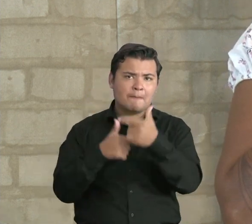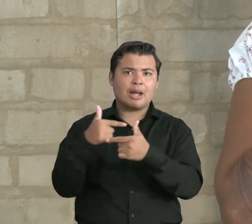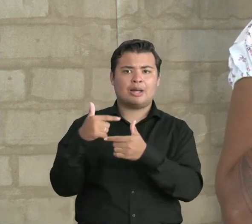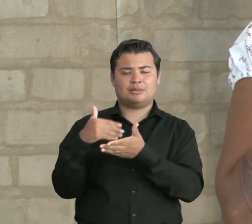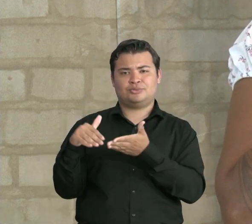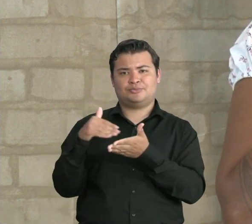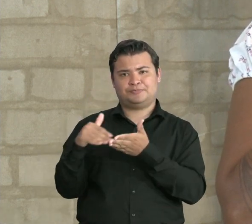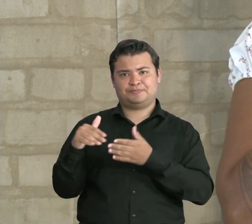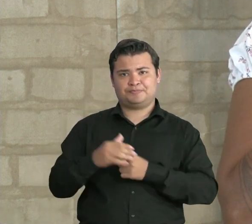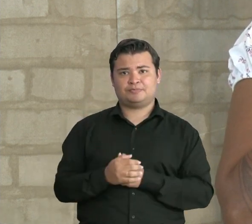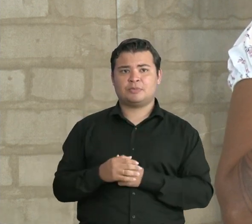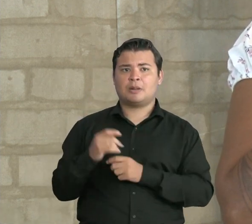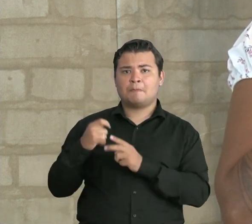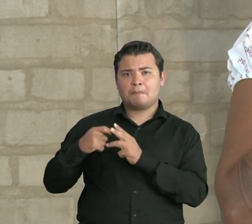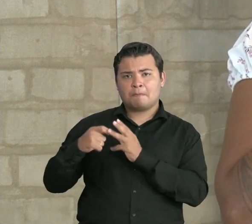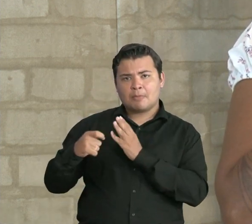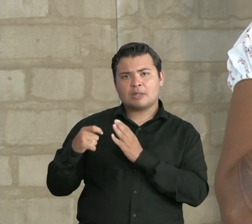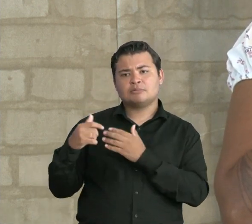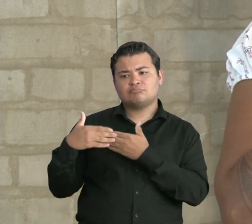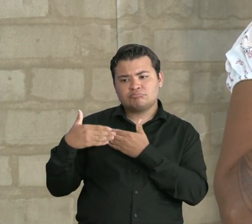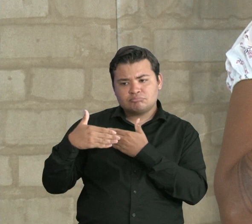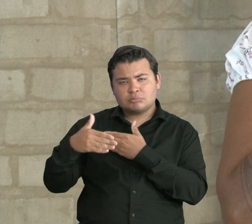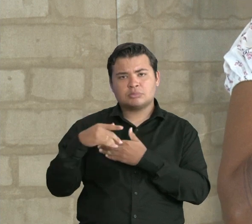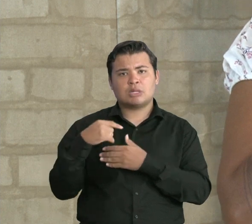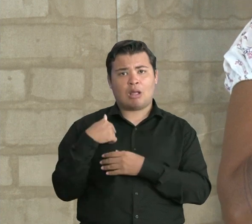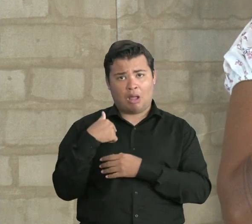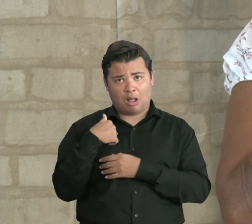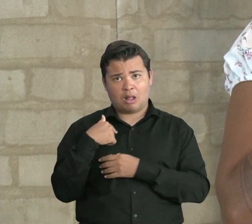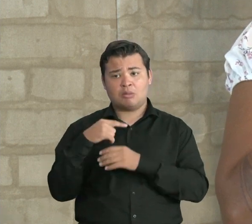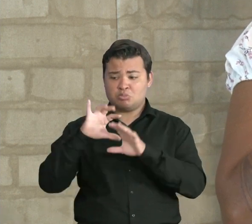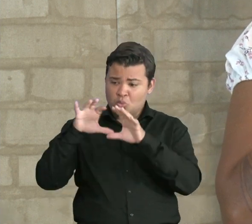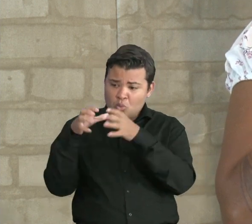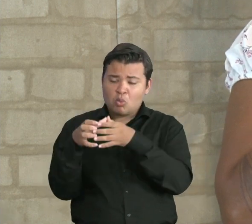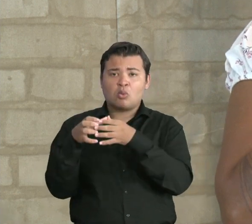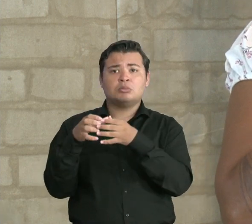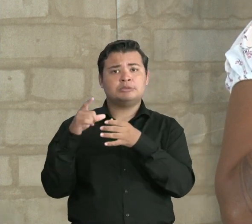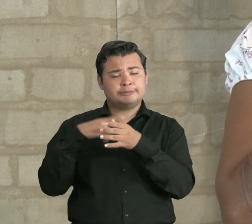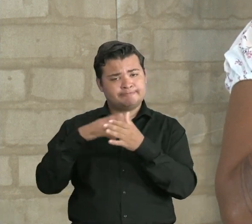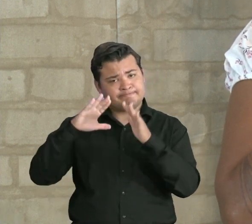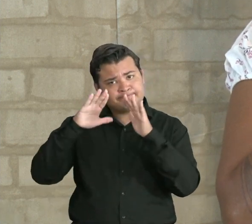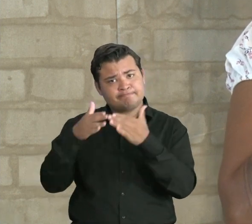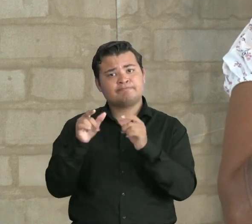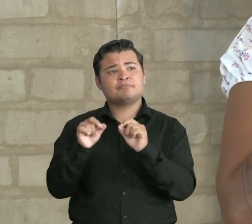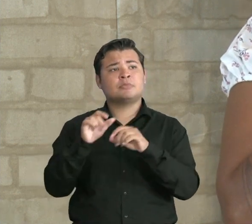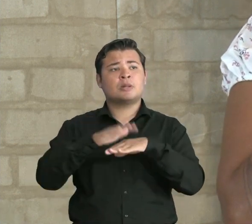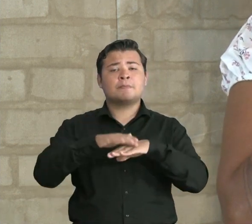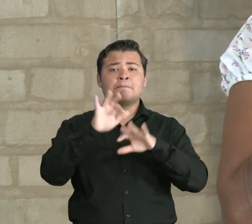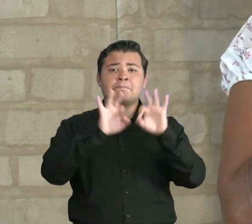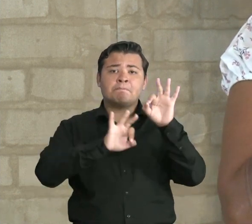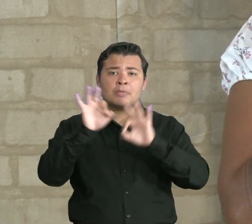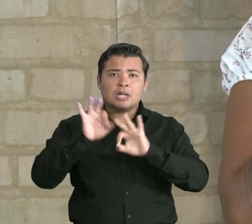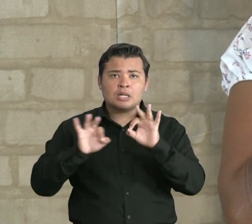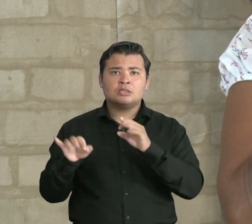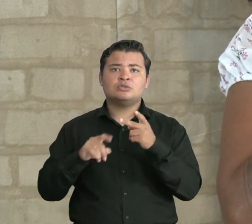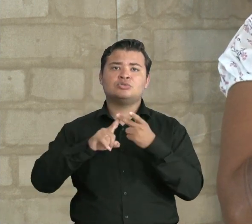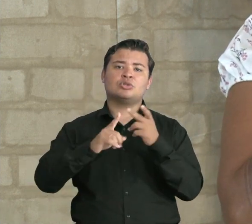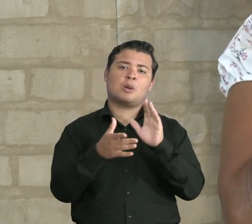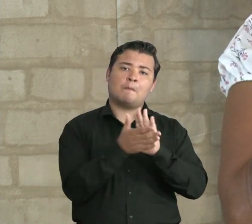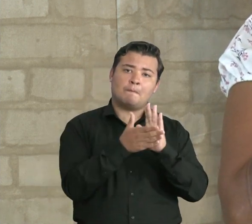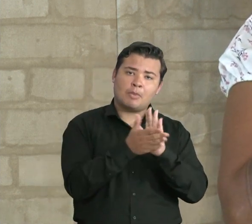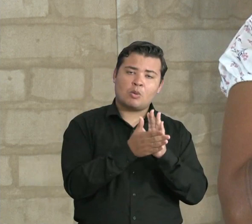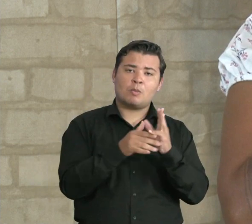meses, nós estivemos muito dedicadas, eu e toda a minha equipe, a planejar, a propor,